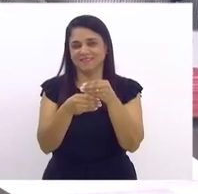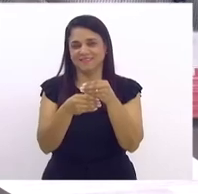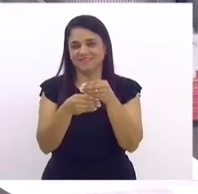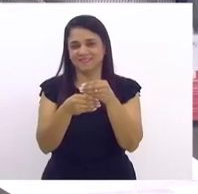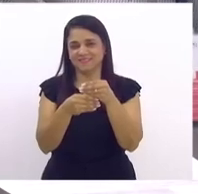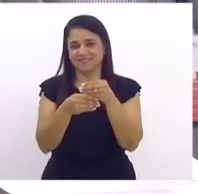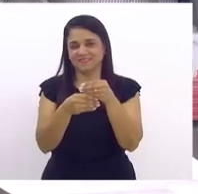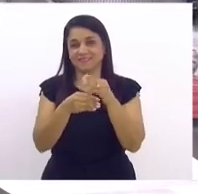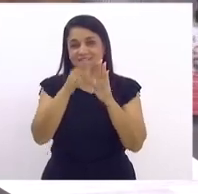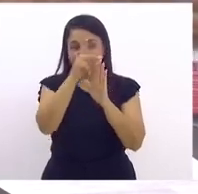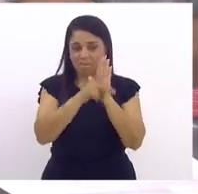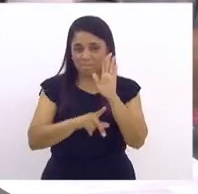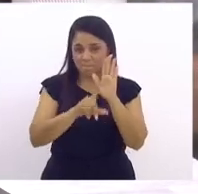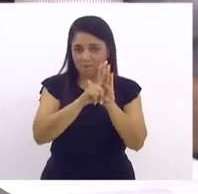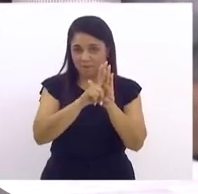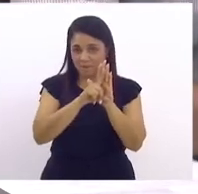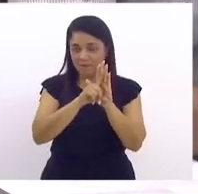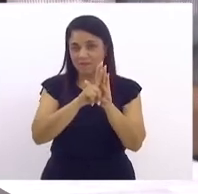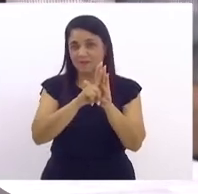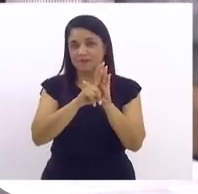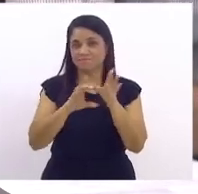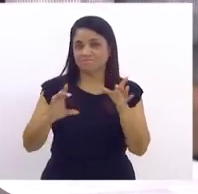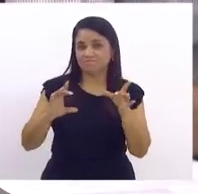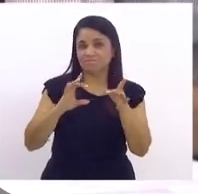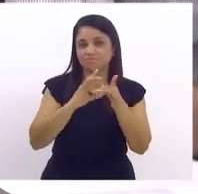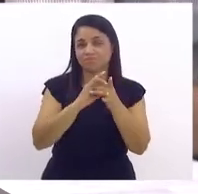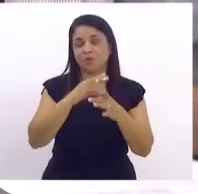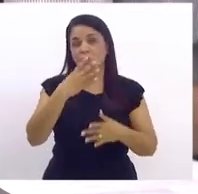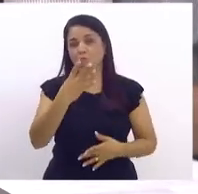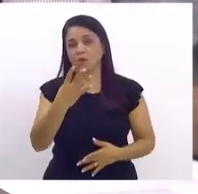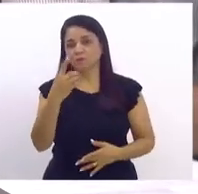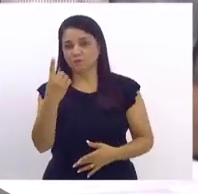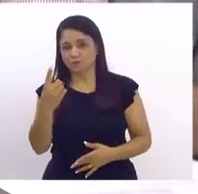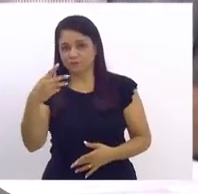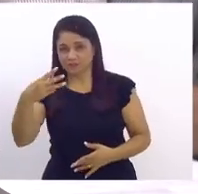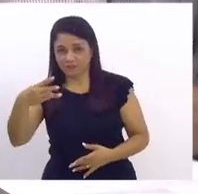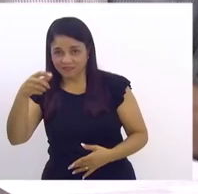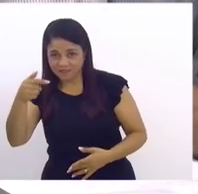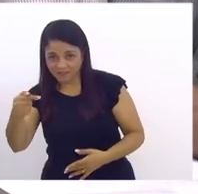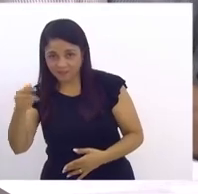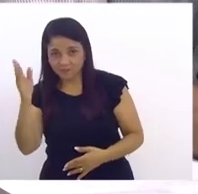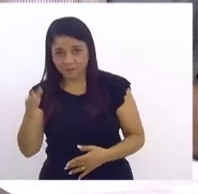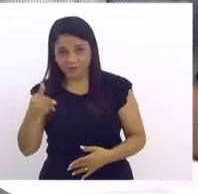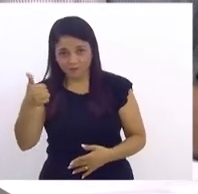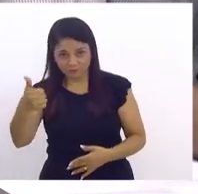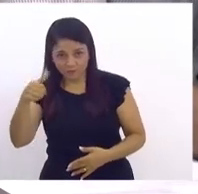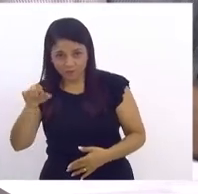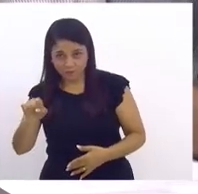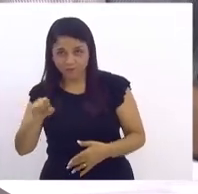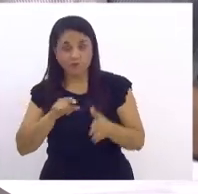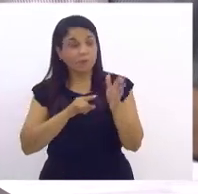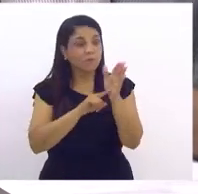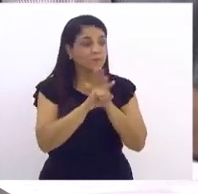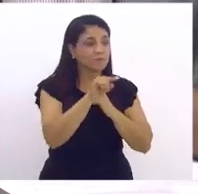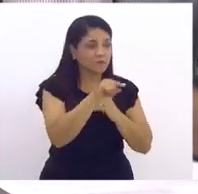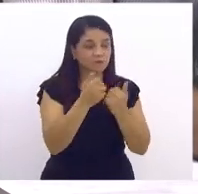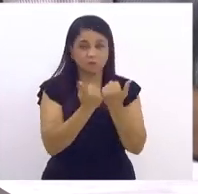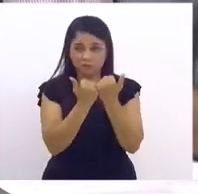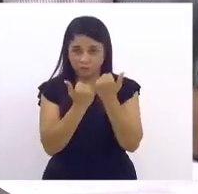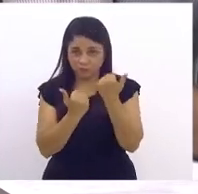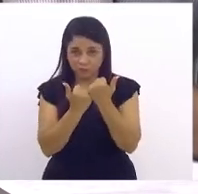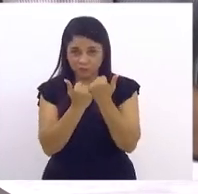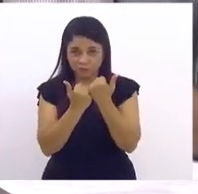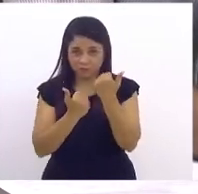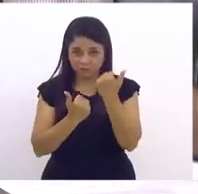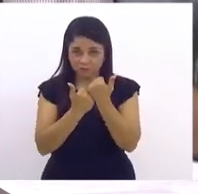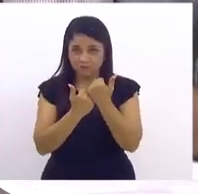desse PL ao PL 4137 de 2018, para consultar Vossa Excelência e assessoria. Só um minuto,